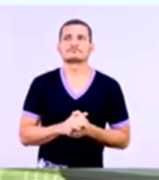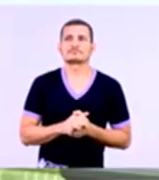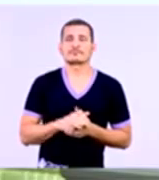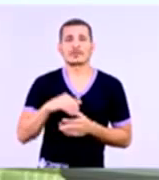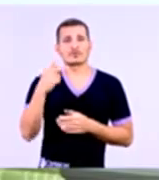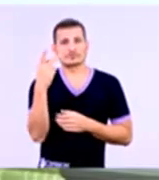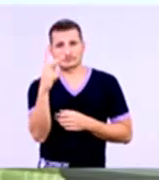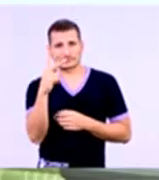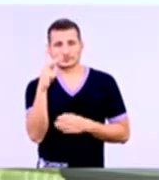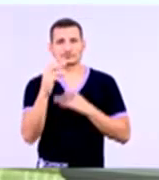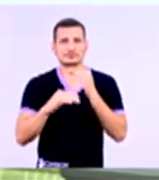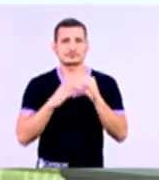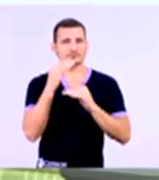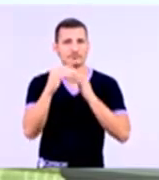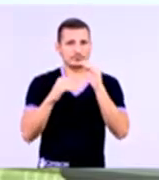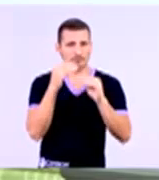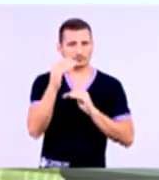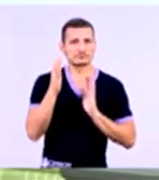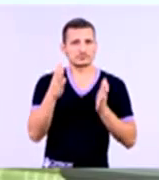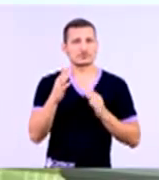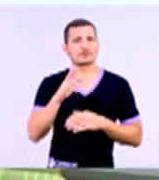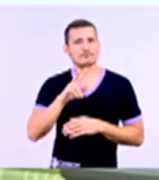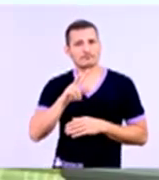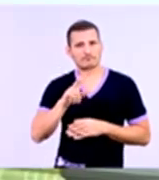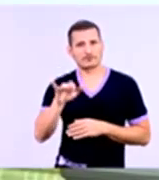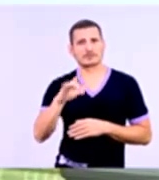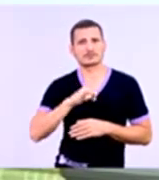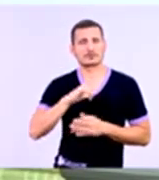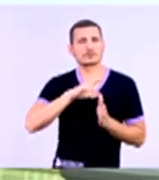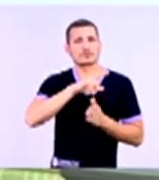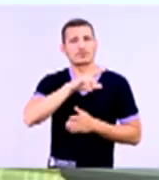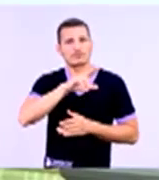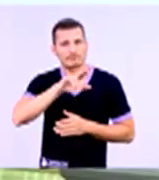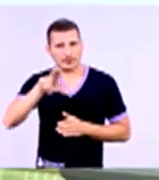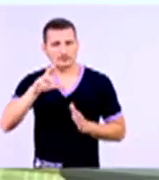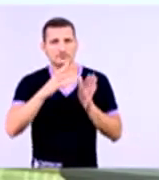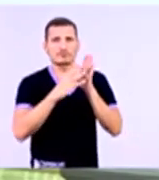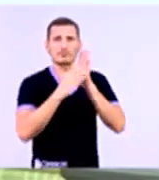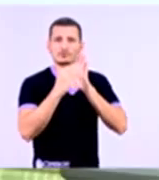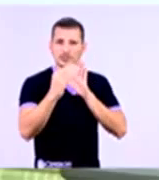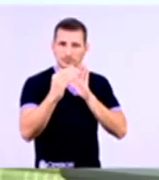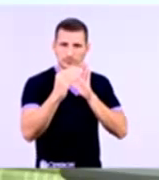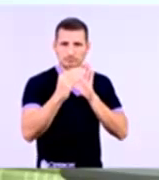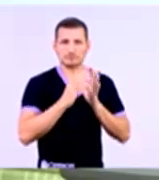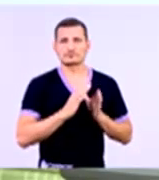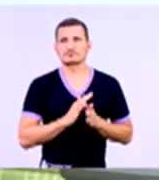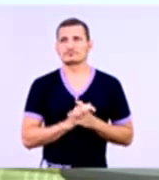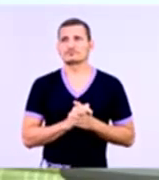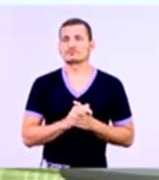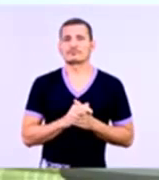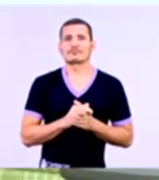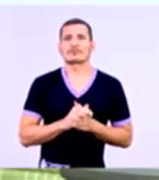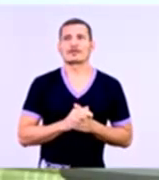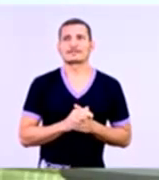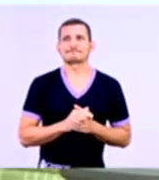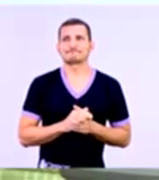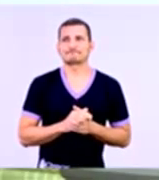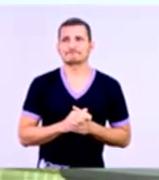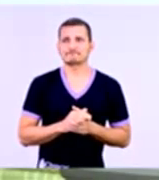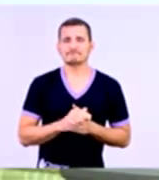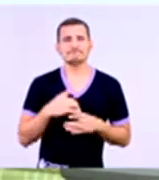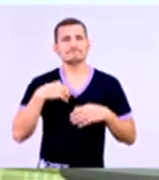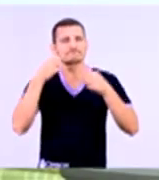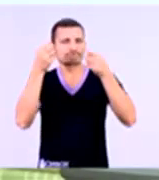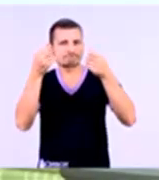seu desenvolvimento, ele já vai ter outros modelos, outros horizontes para trabalhar. Eu disse